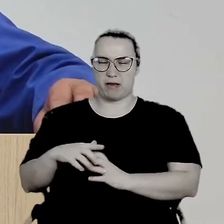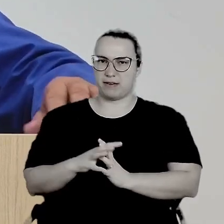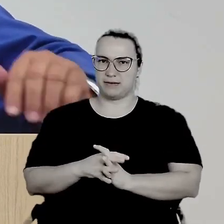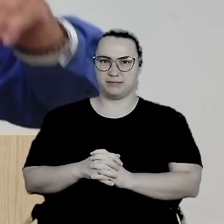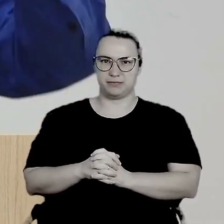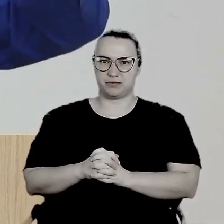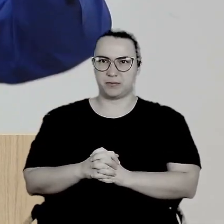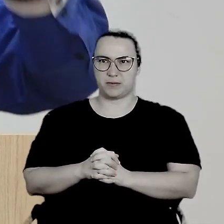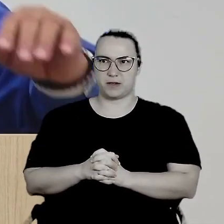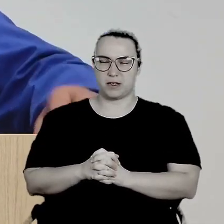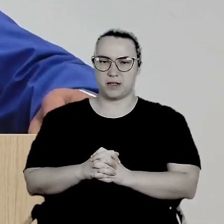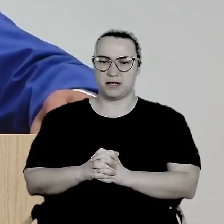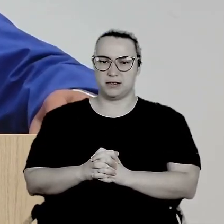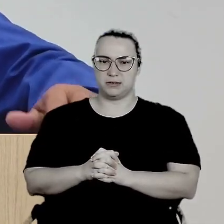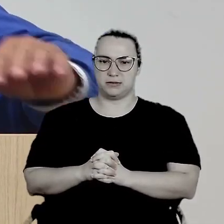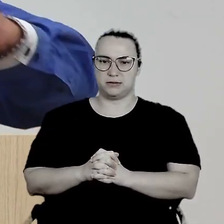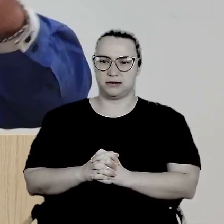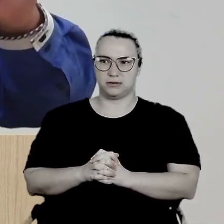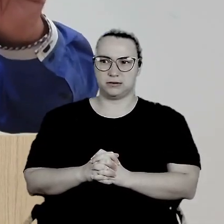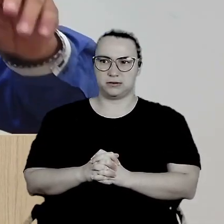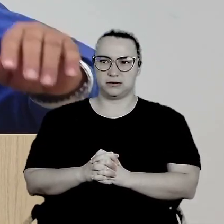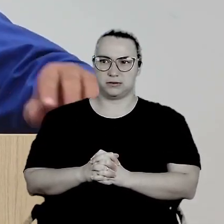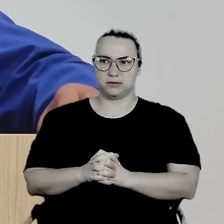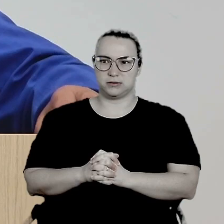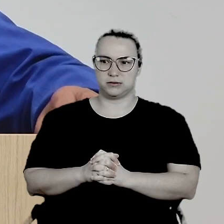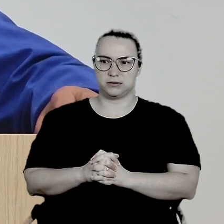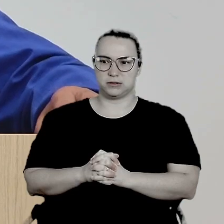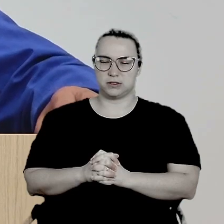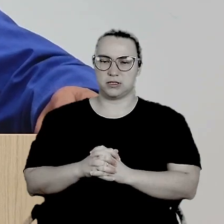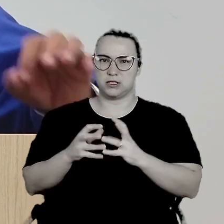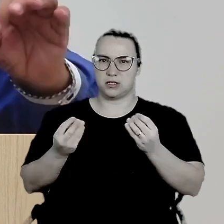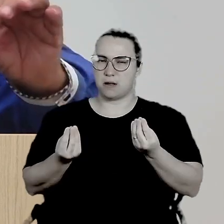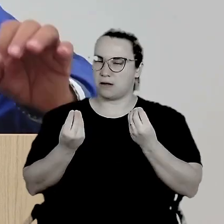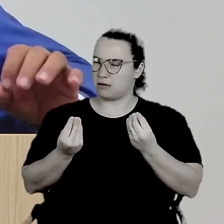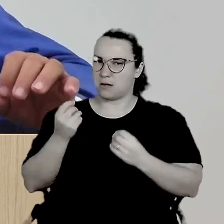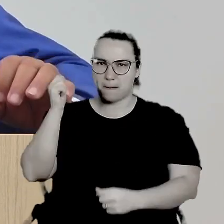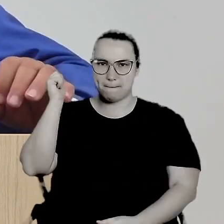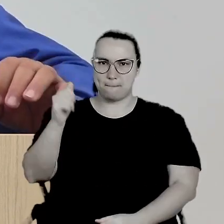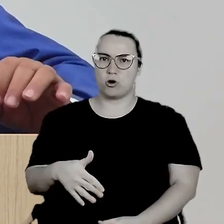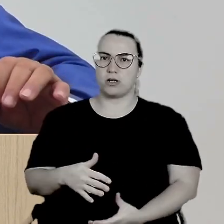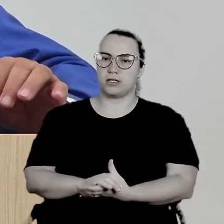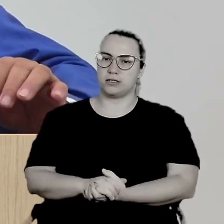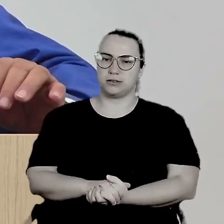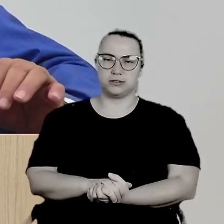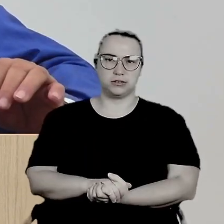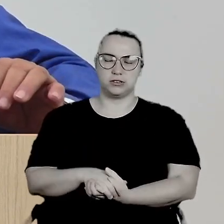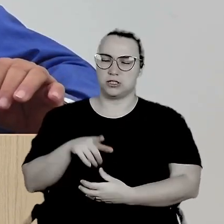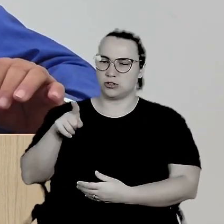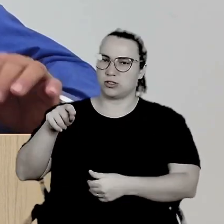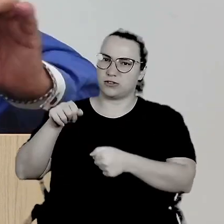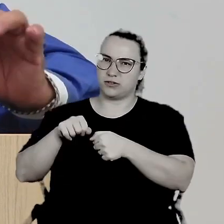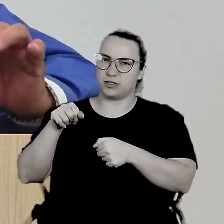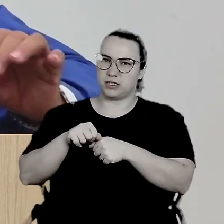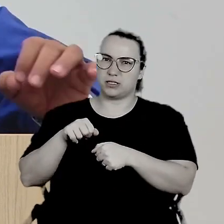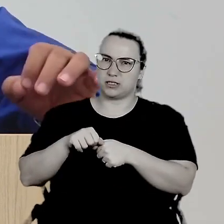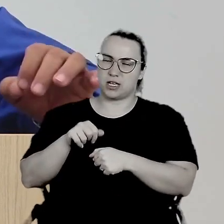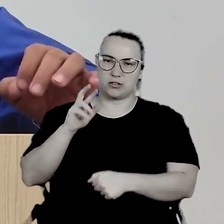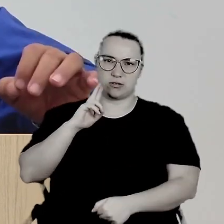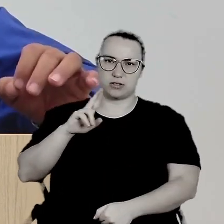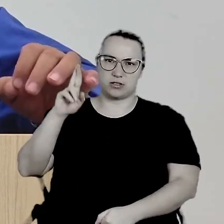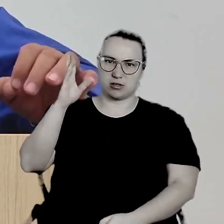ela em xeque. Uma porcaria. O que fizeram lá, excelências, está